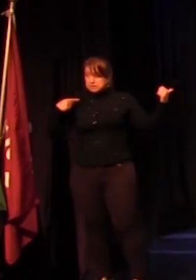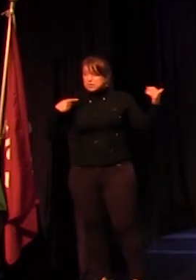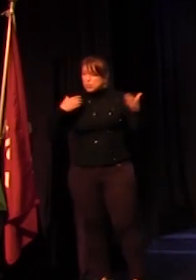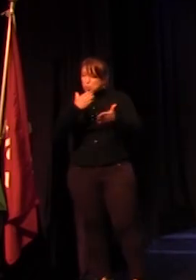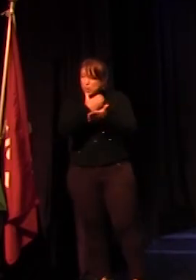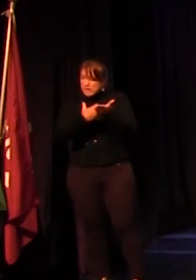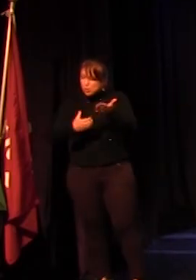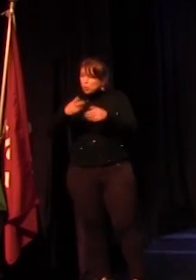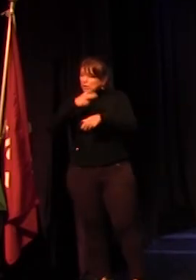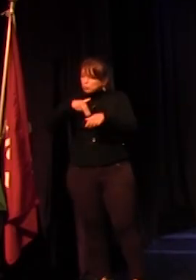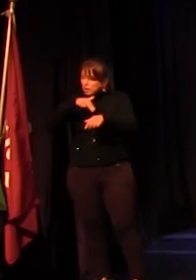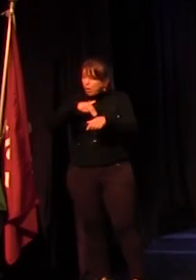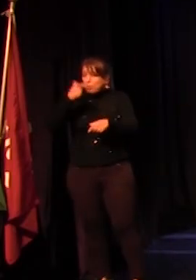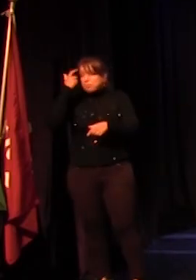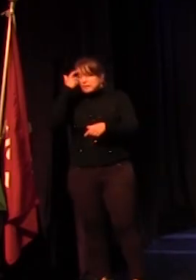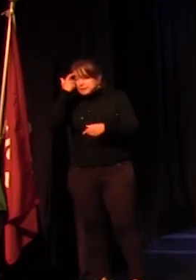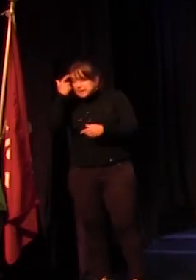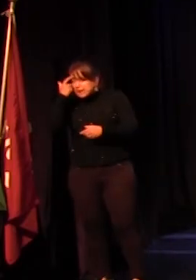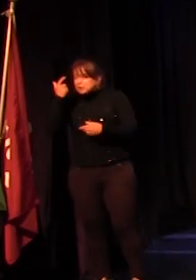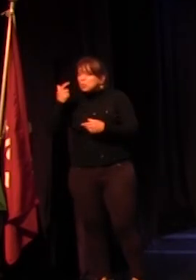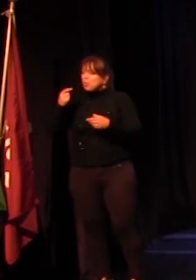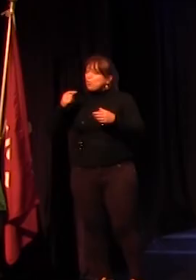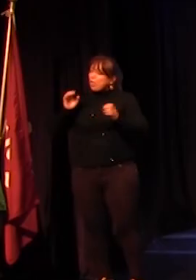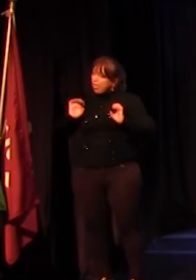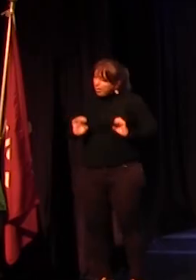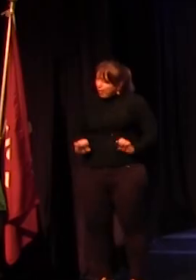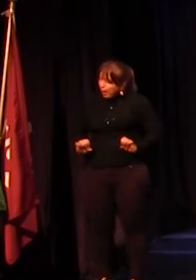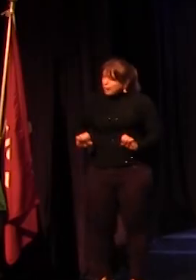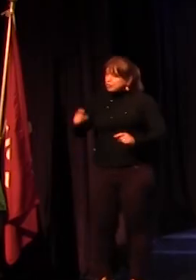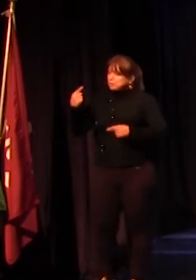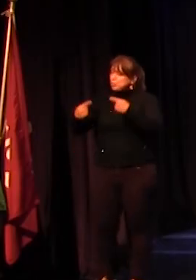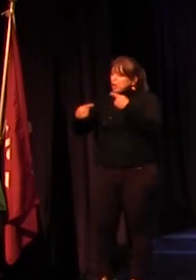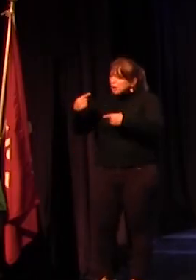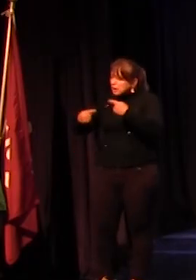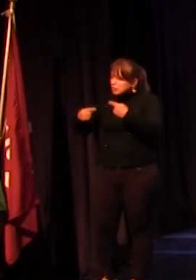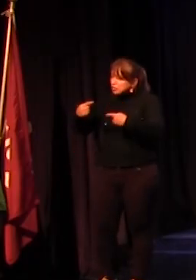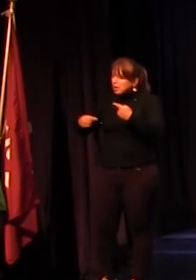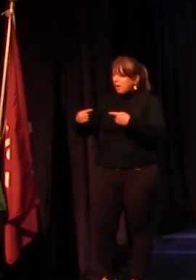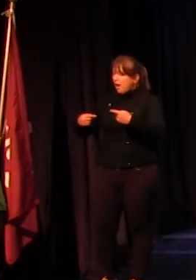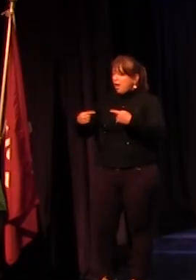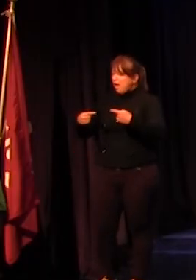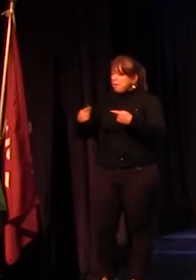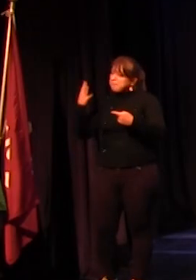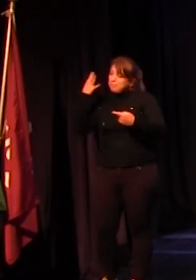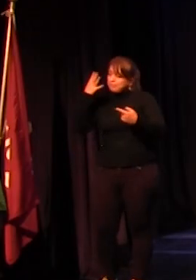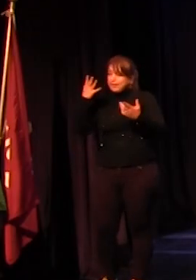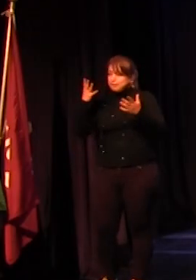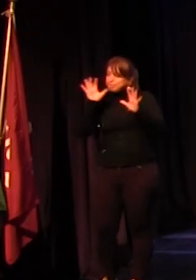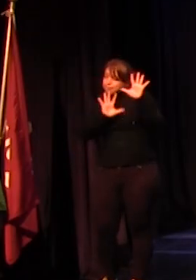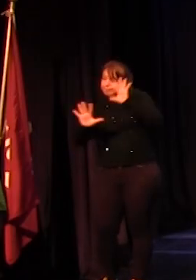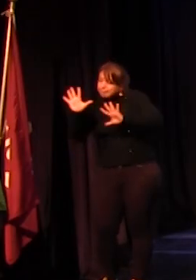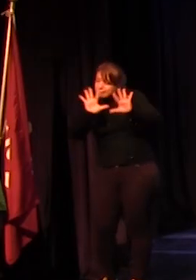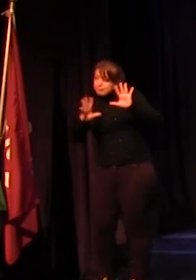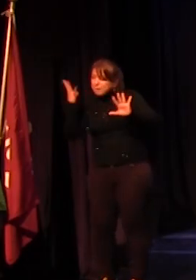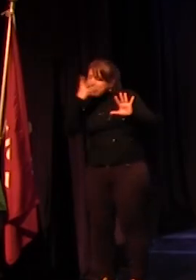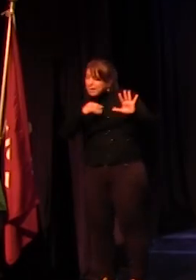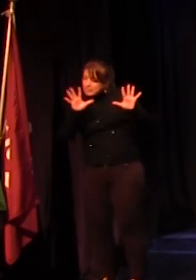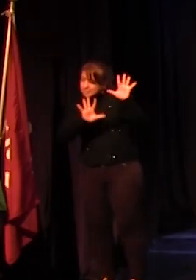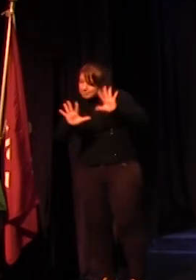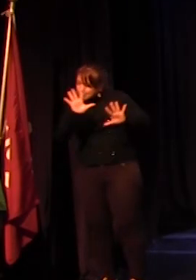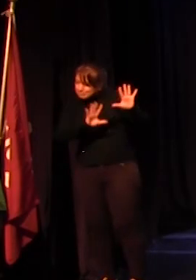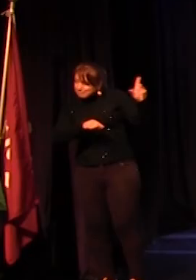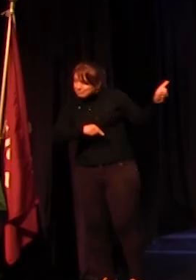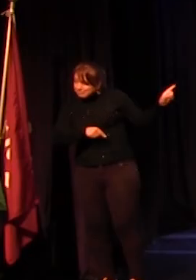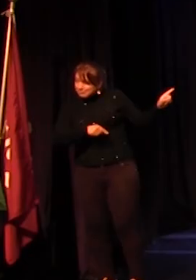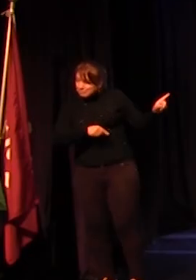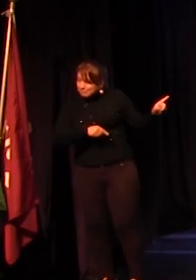curriculares nacionais, pensando nos princípios éticos, políticos e estéticos. Isso é importantíssimo para nós.